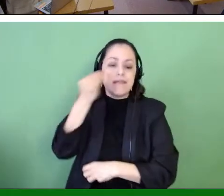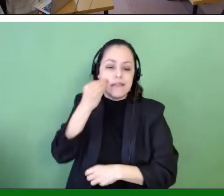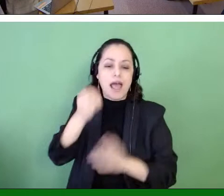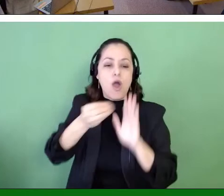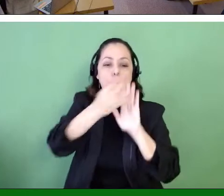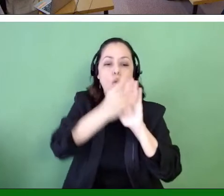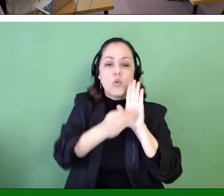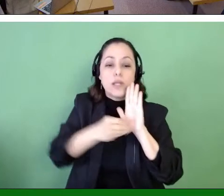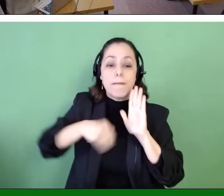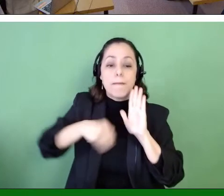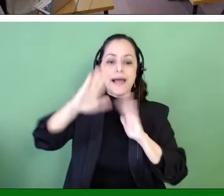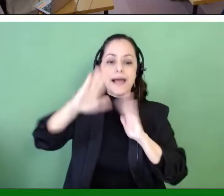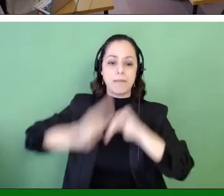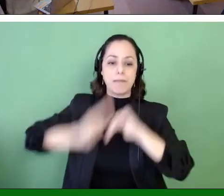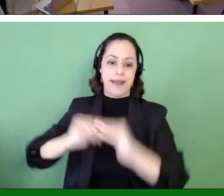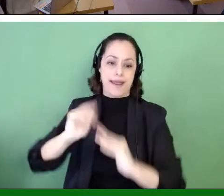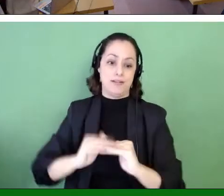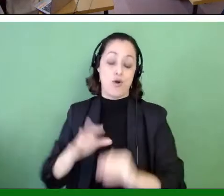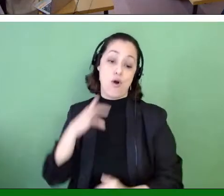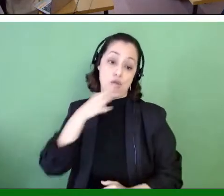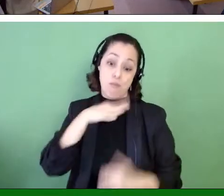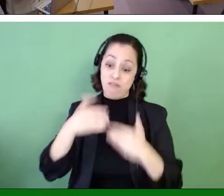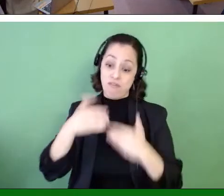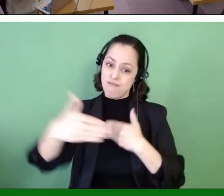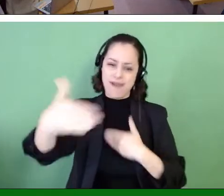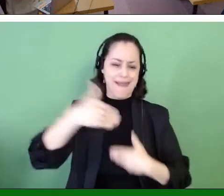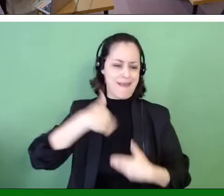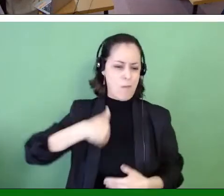agora para frente eu farei isso com muito